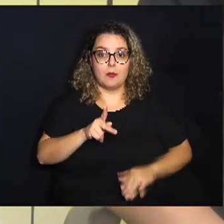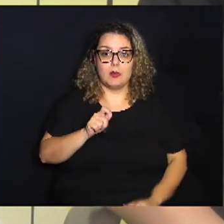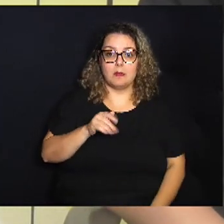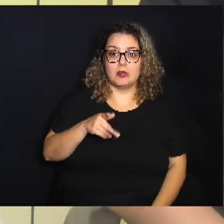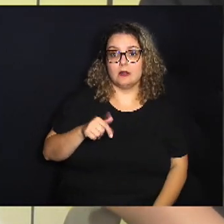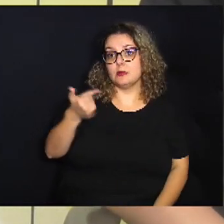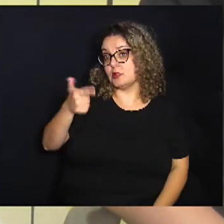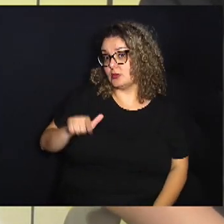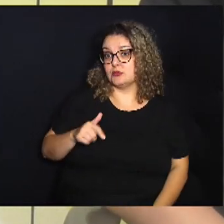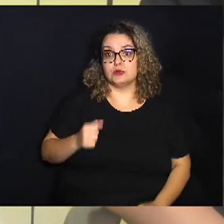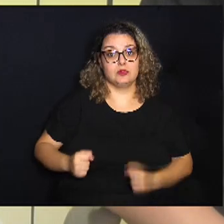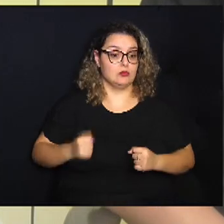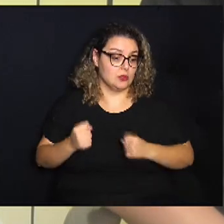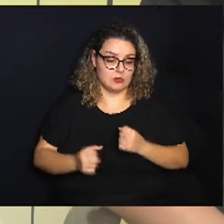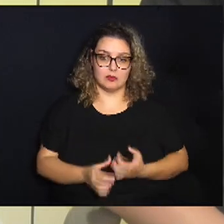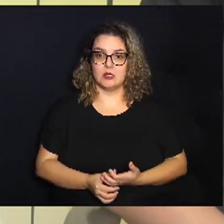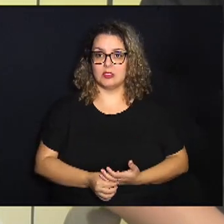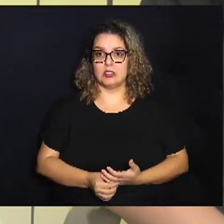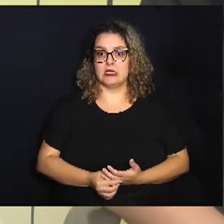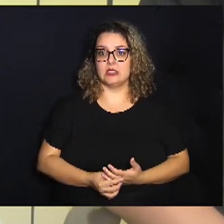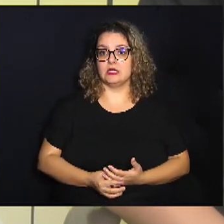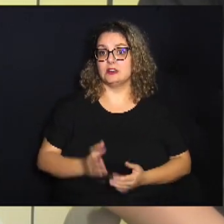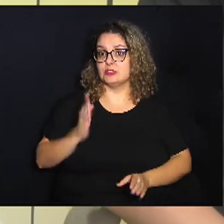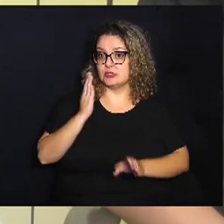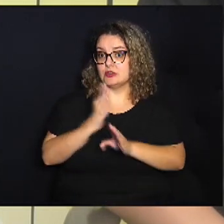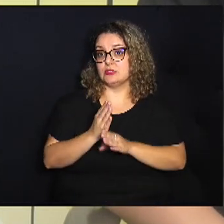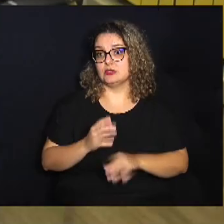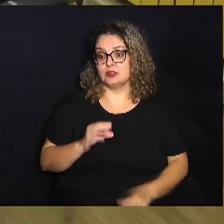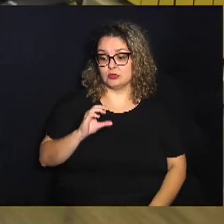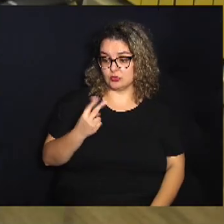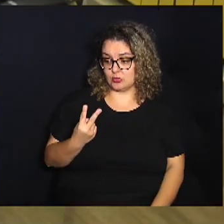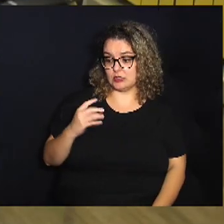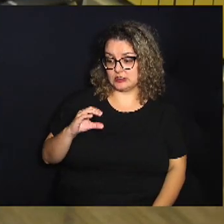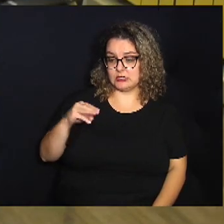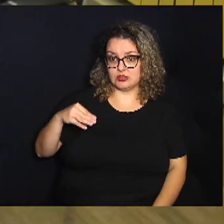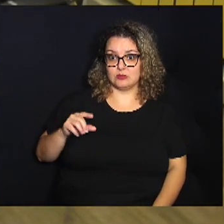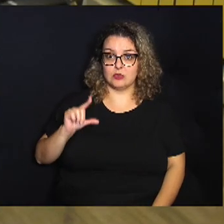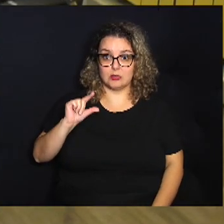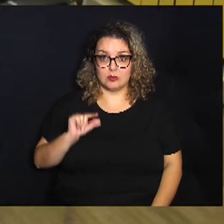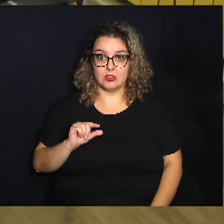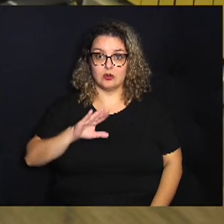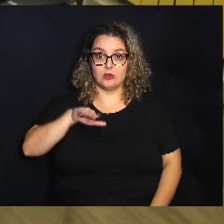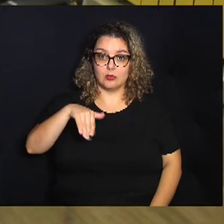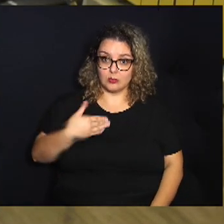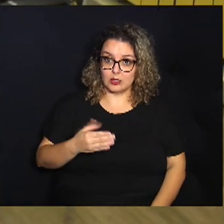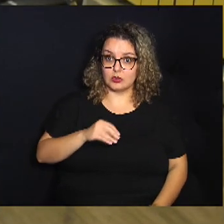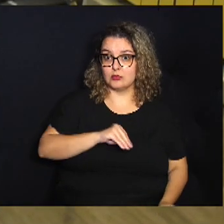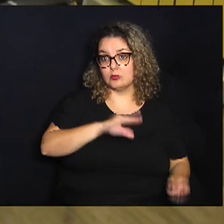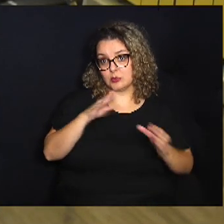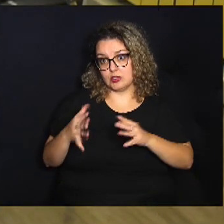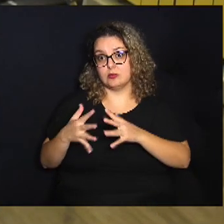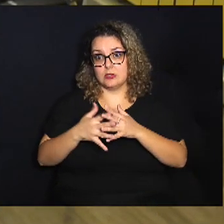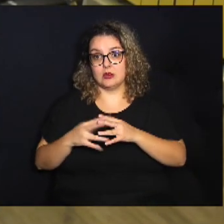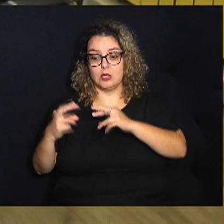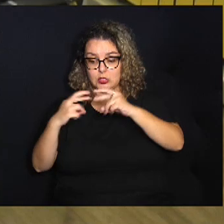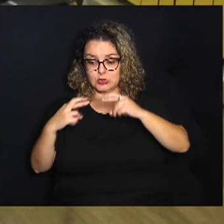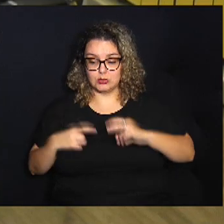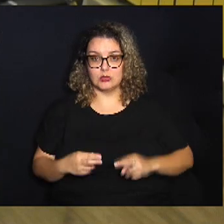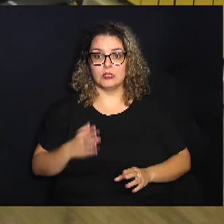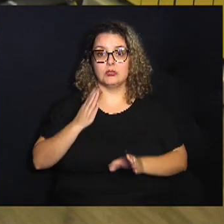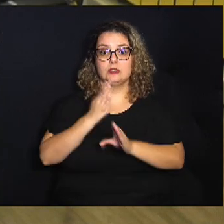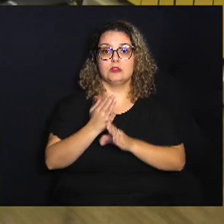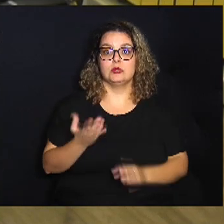correndo. E ele só foi descobrir que ele tinha 2 centímetros a menos quando ele mudou para os Estados Unidos, que lá foram fazer uma bateria de exame e descobriram.